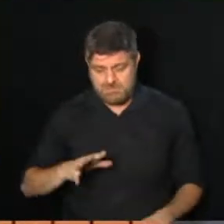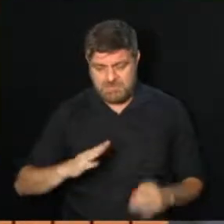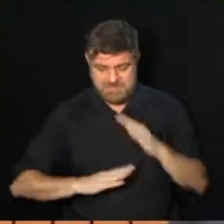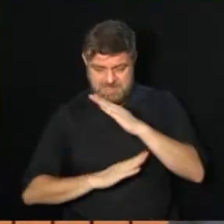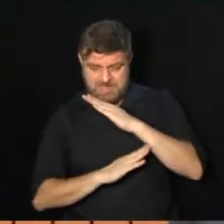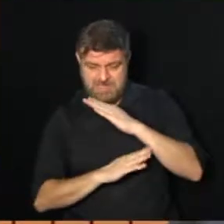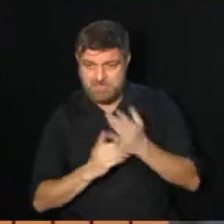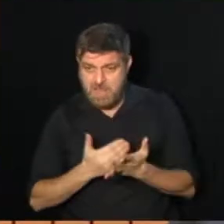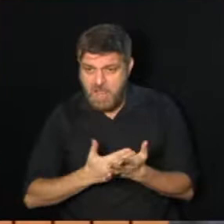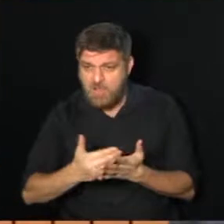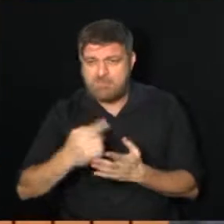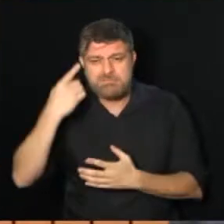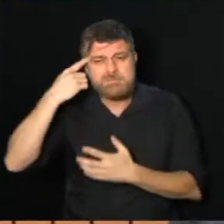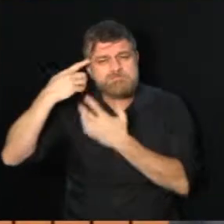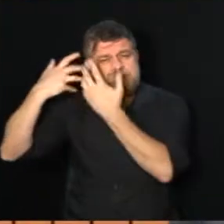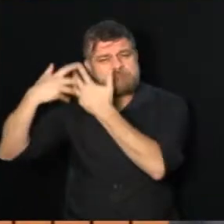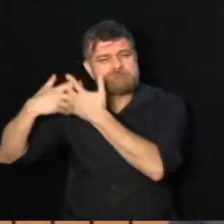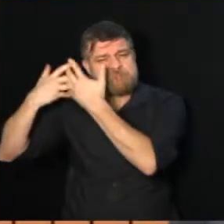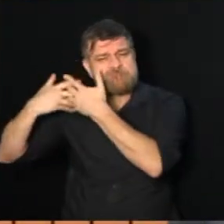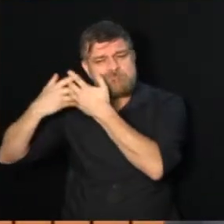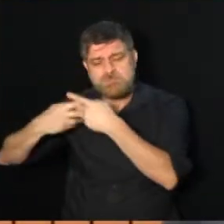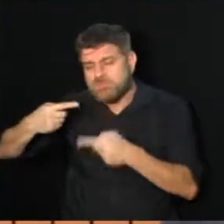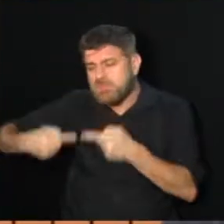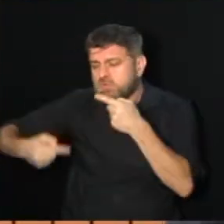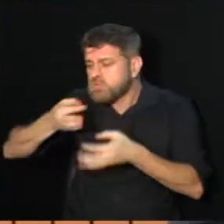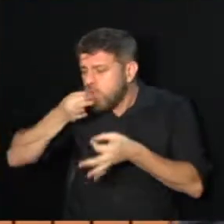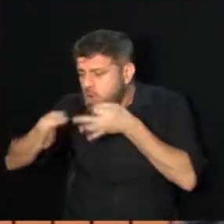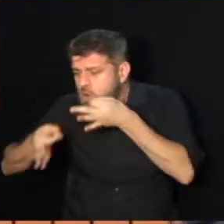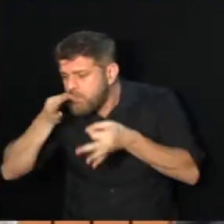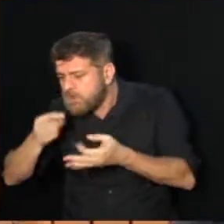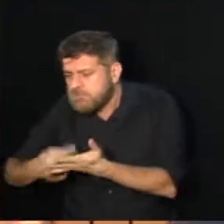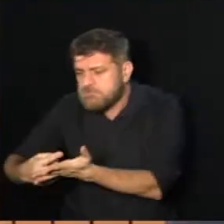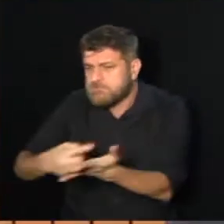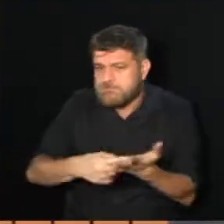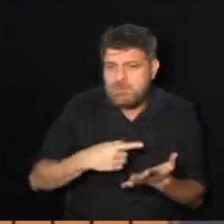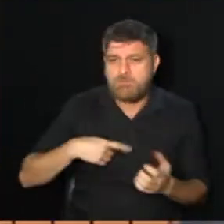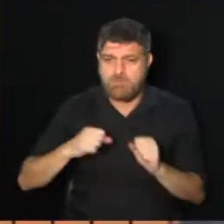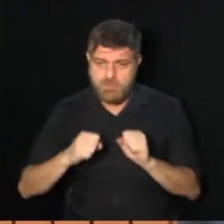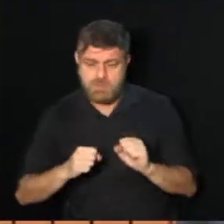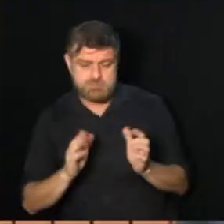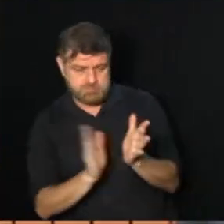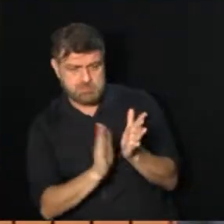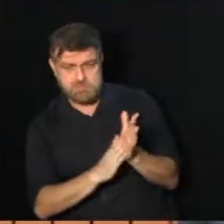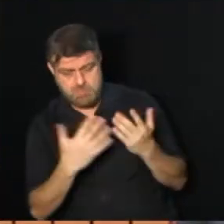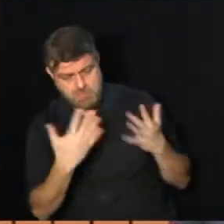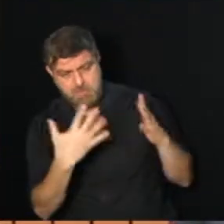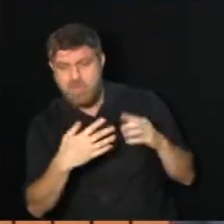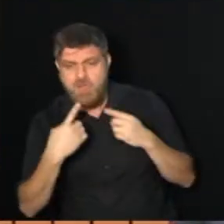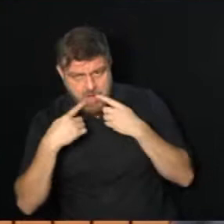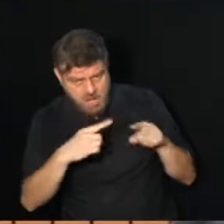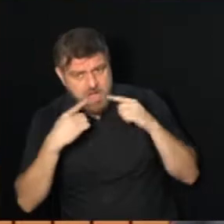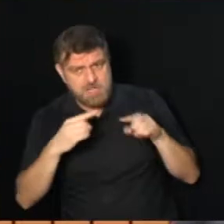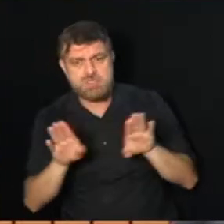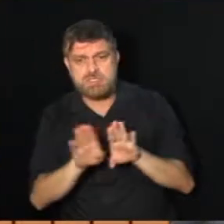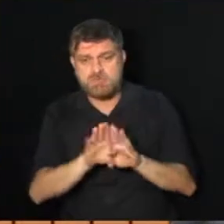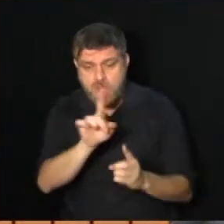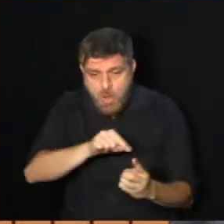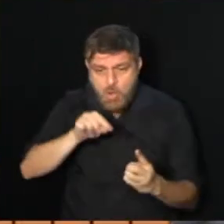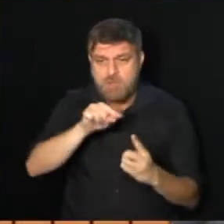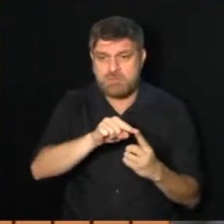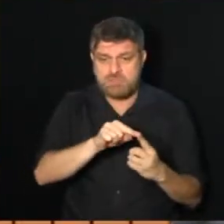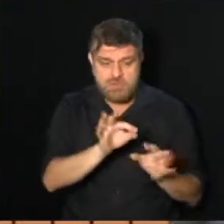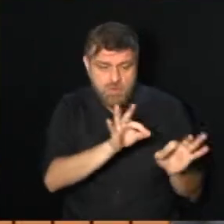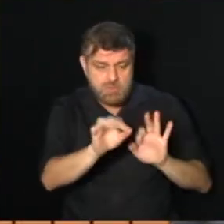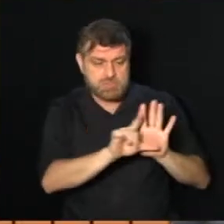casa um processo de reflexão, de discussão, mercê de elogios, de críticas, até com o objetivo, se possível, de